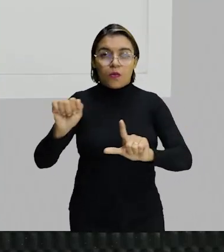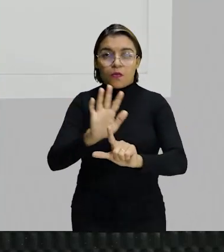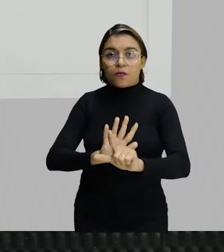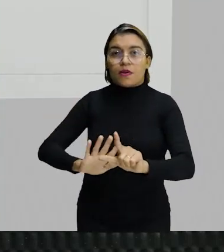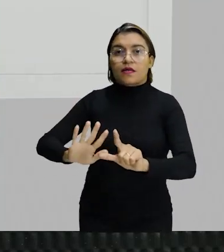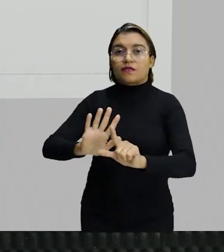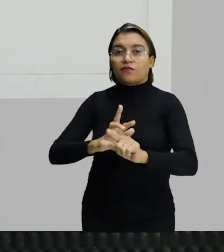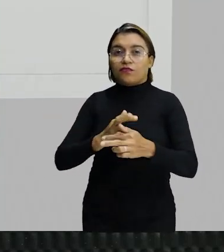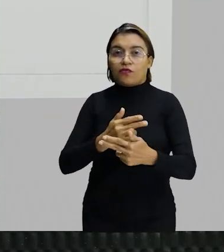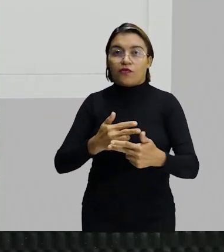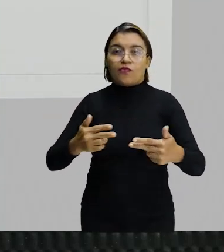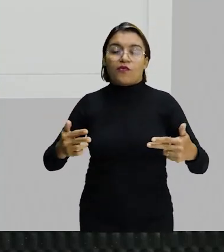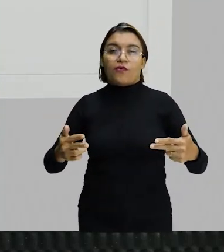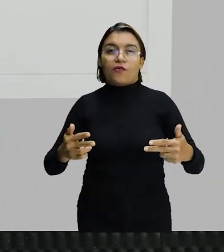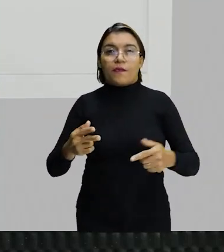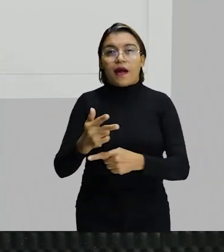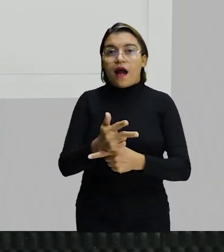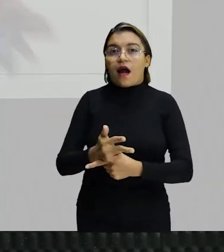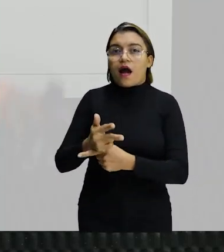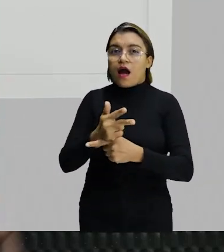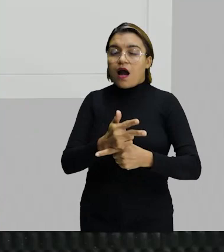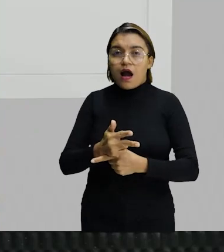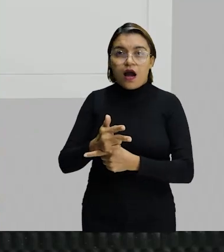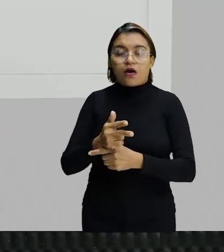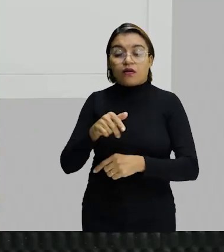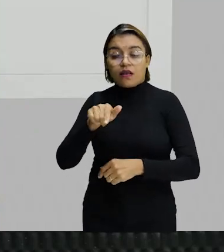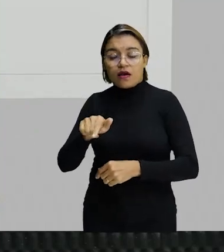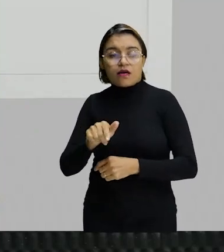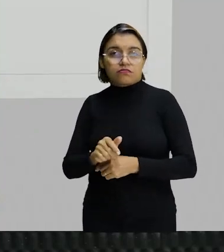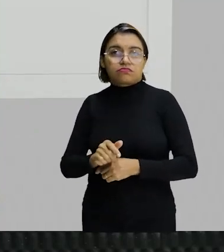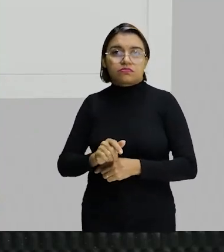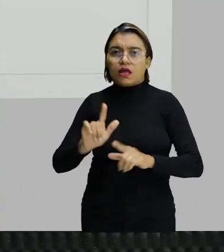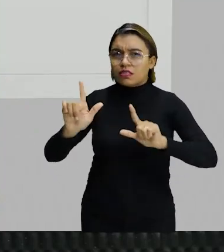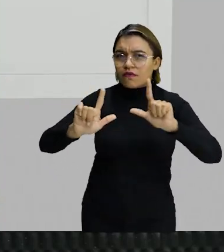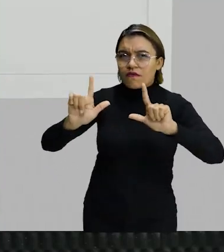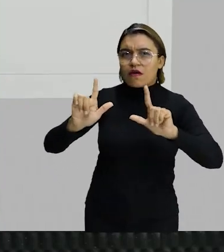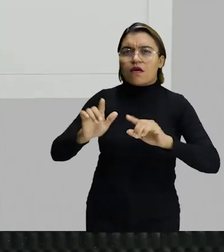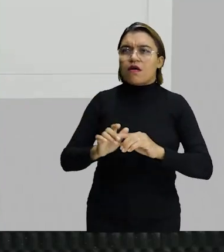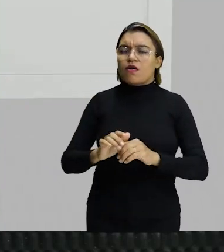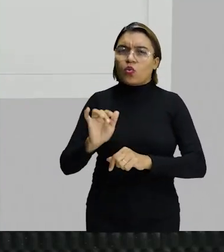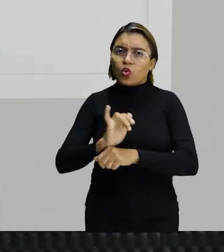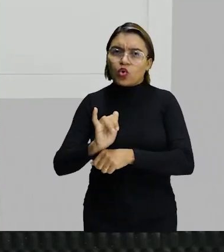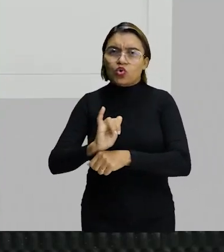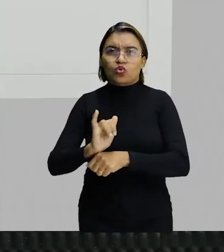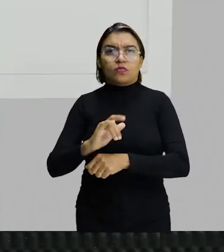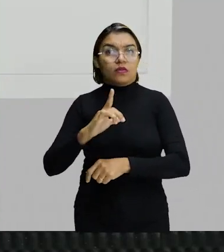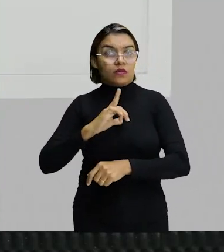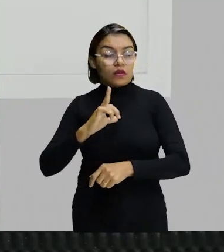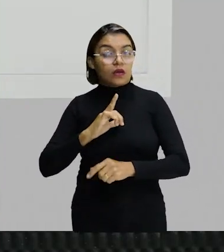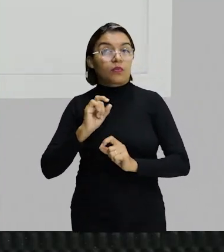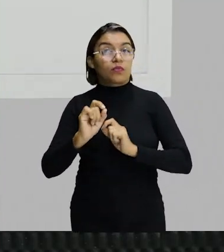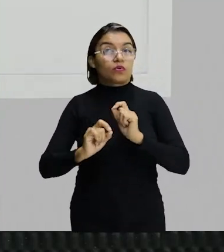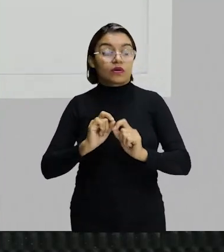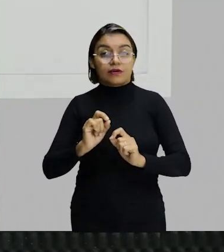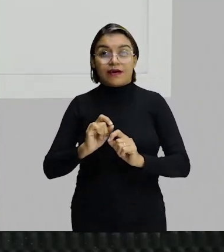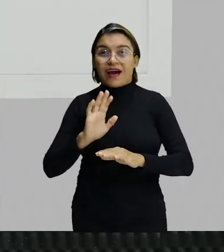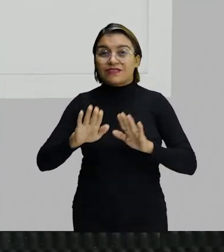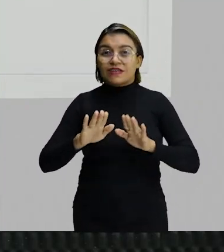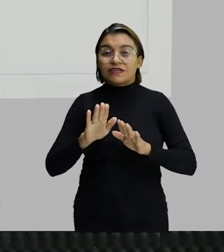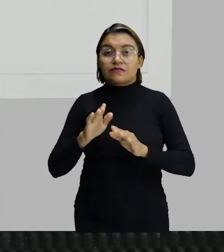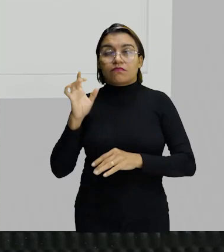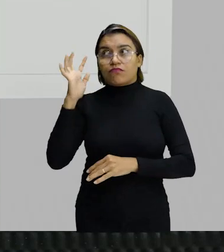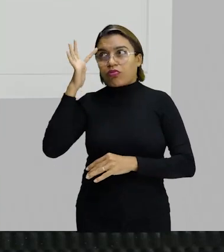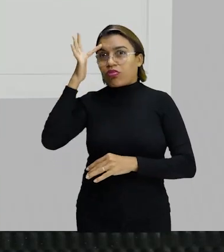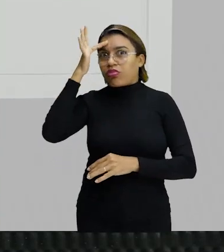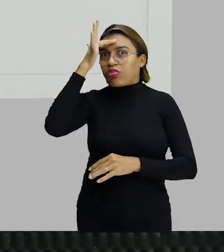aulas gravadas, pode ser TV, pode ser YouTube, o que for. Nós temos um grande problema, que é a dispersão. Para